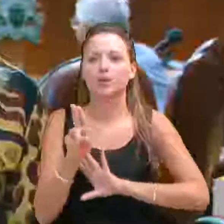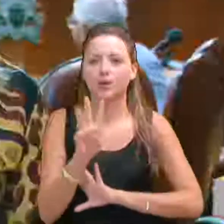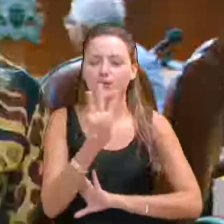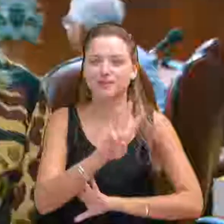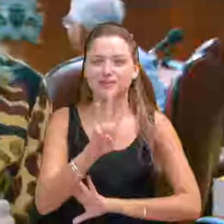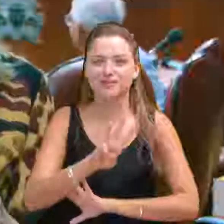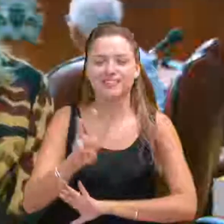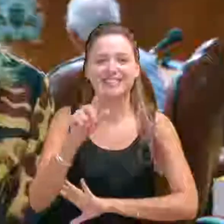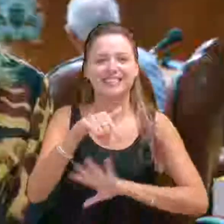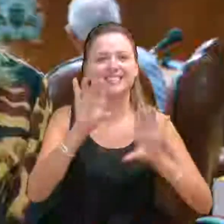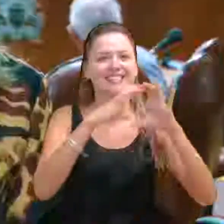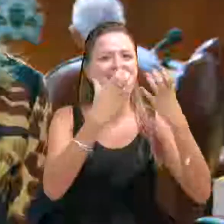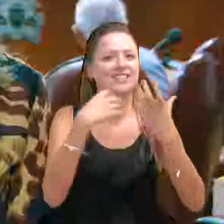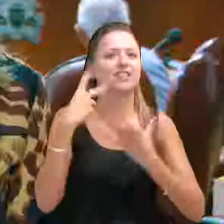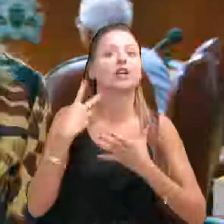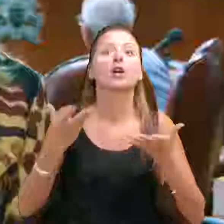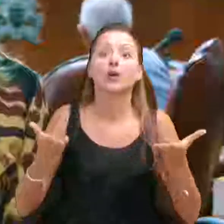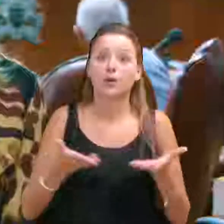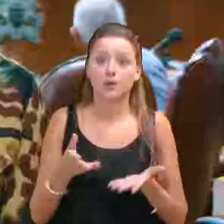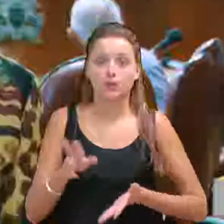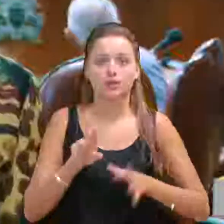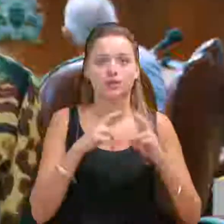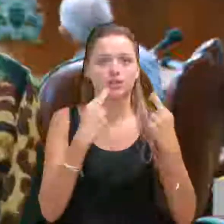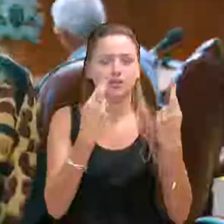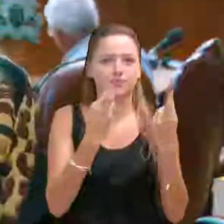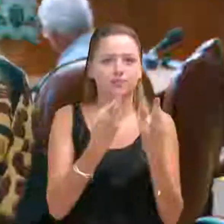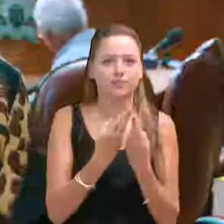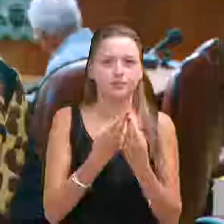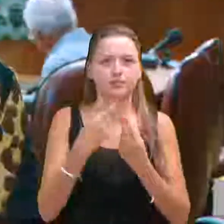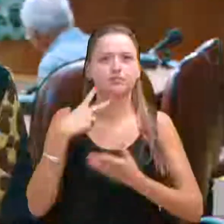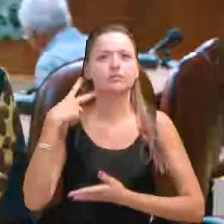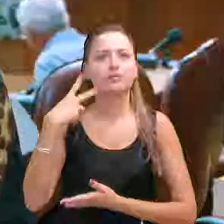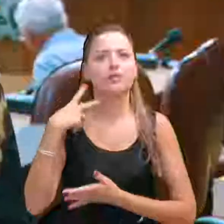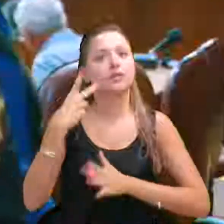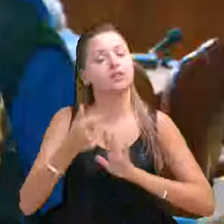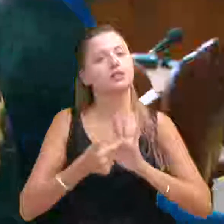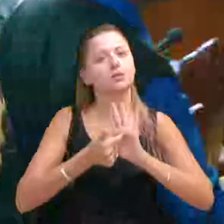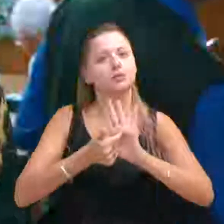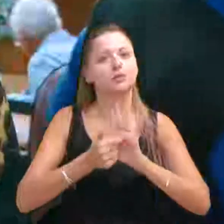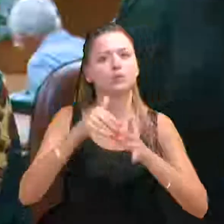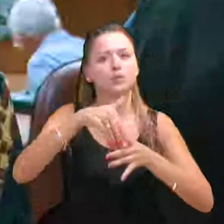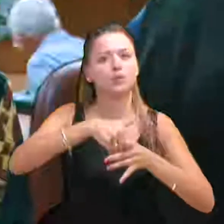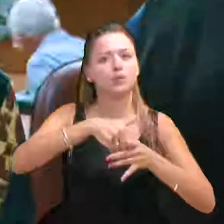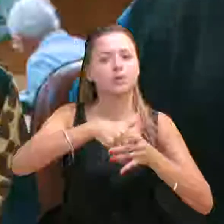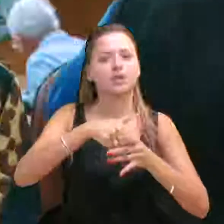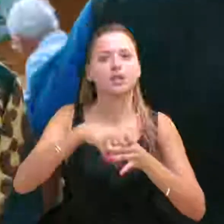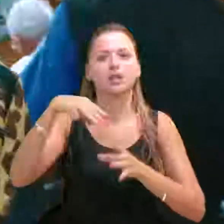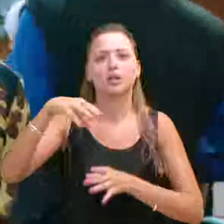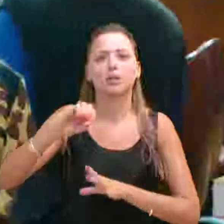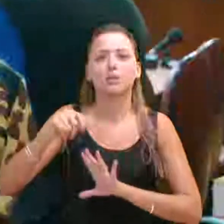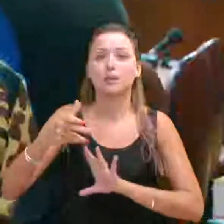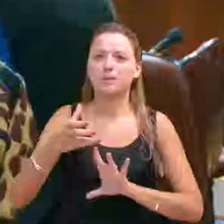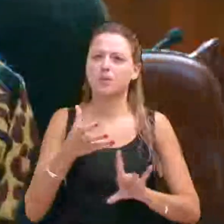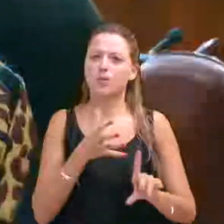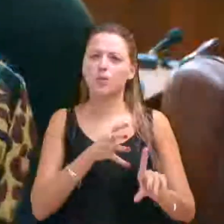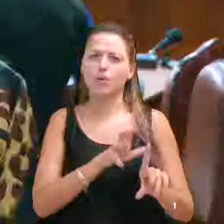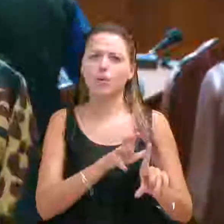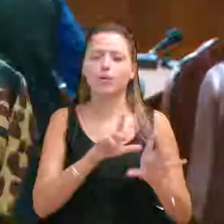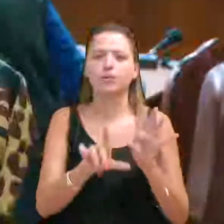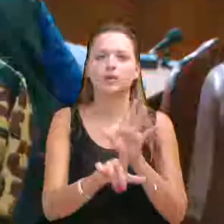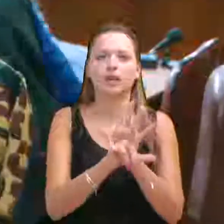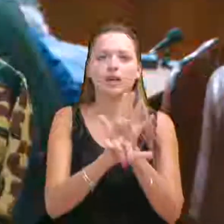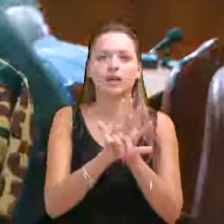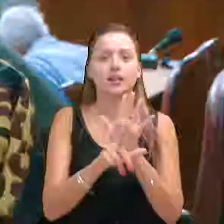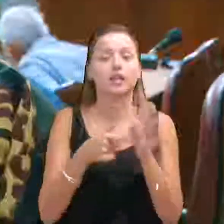Municipal de Caxias do Sul. Na sessão representativa de hoje, os vereadores vão apreciar uma moção de repúdio à lei que exige